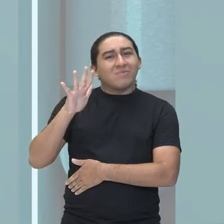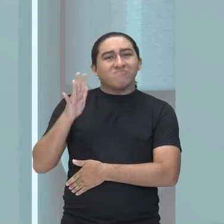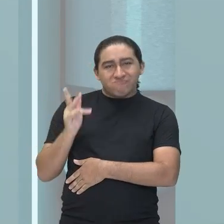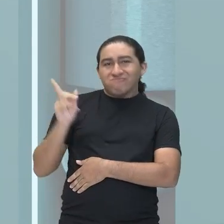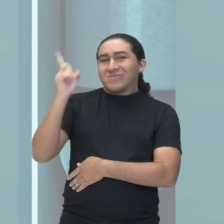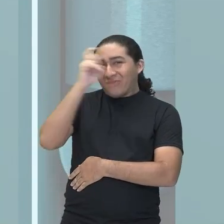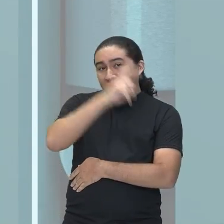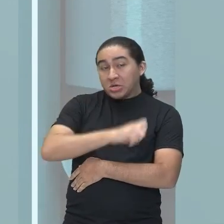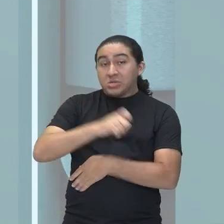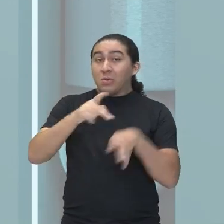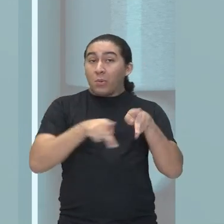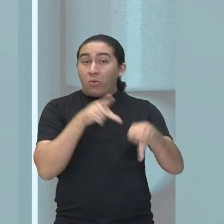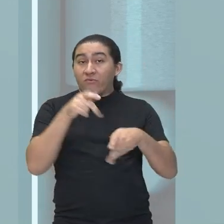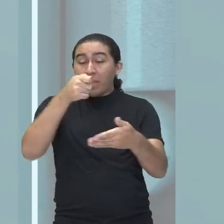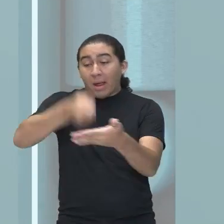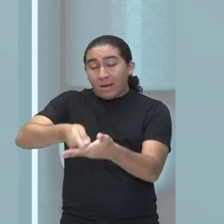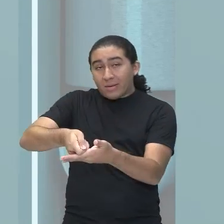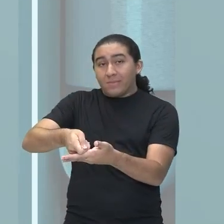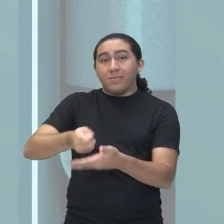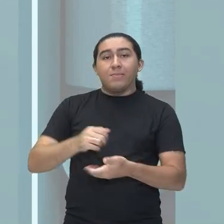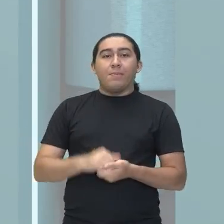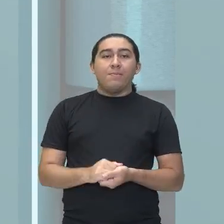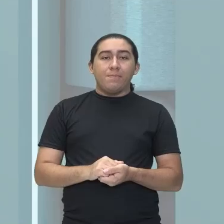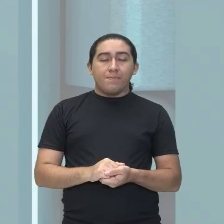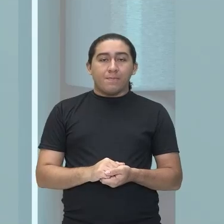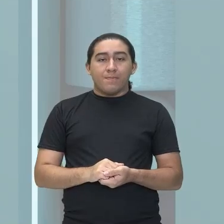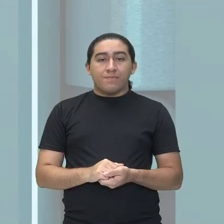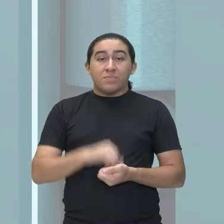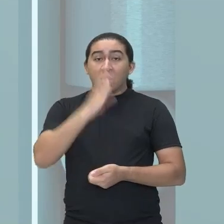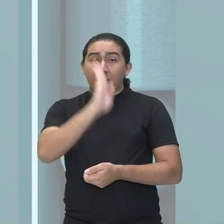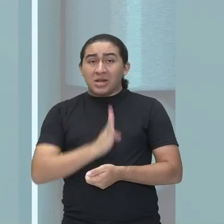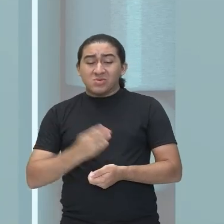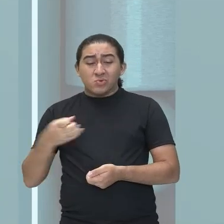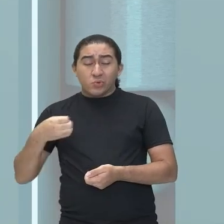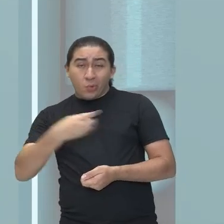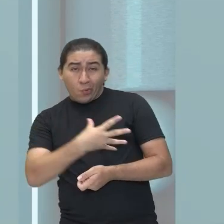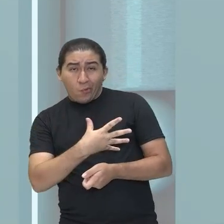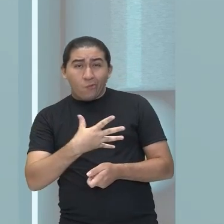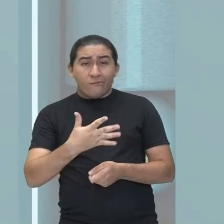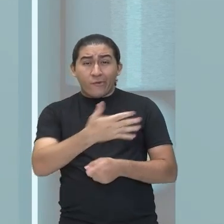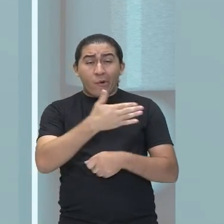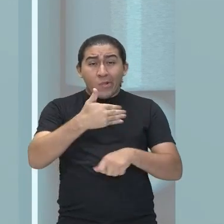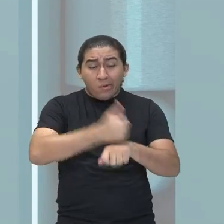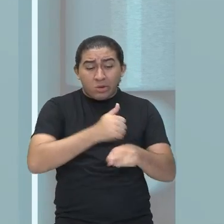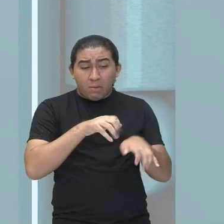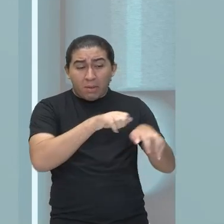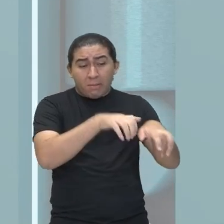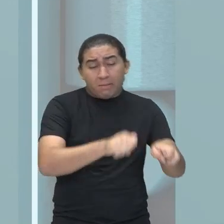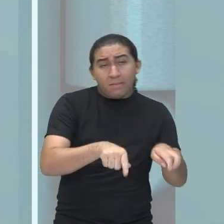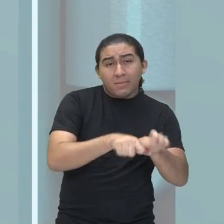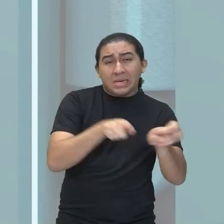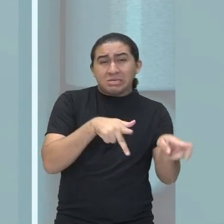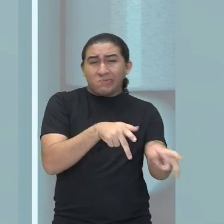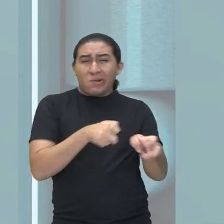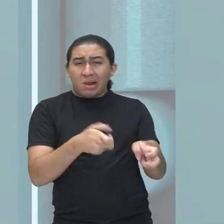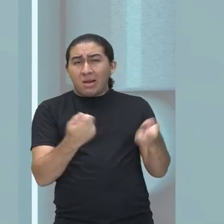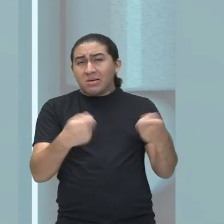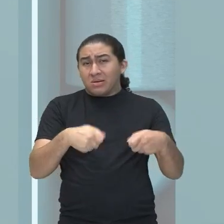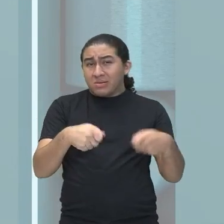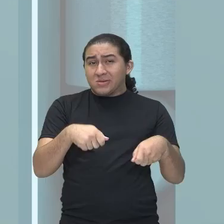difícil para o brasileiro, né? O Brasil recente, ainda colônia, sendo explorado da forma que foi nessas